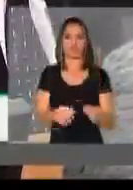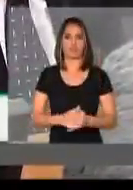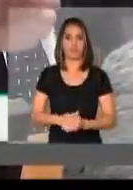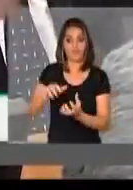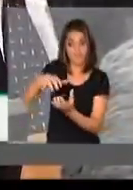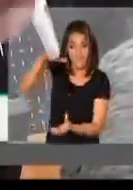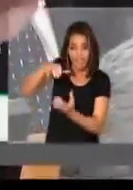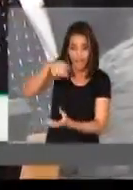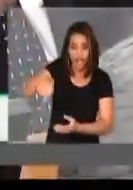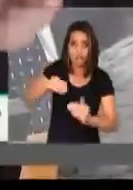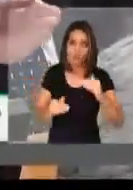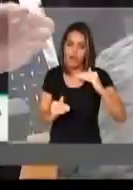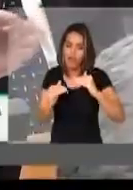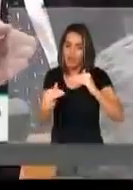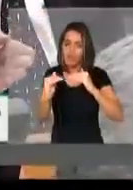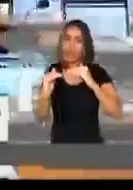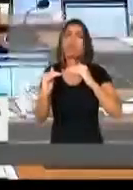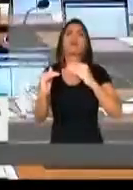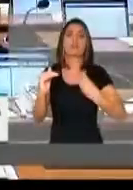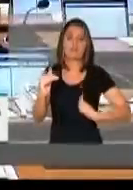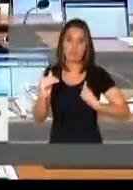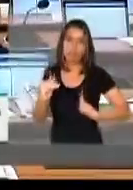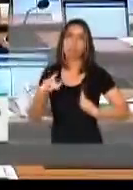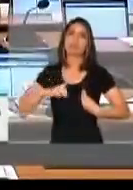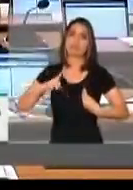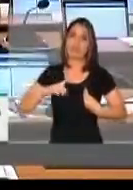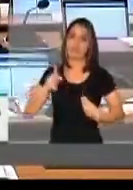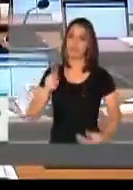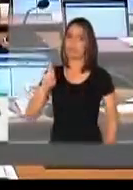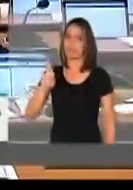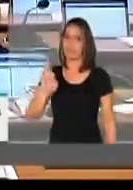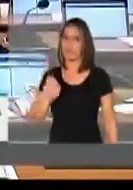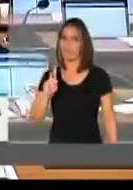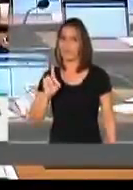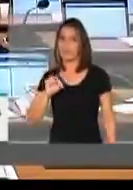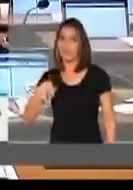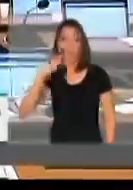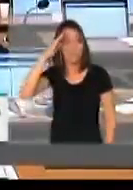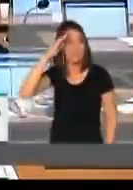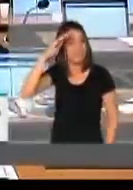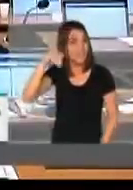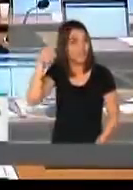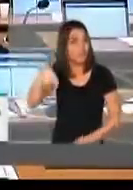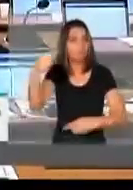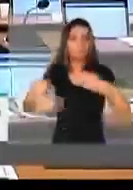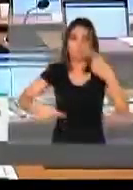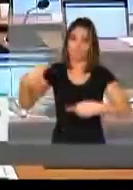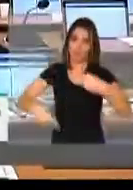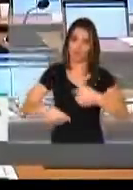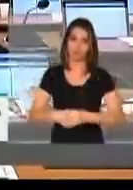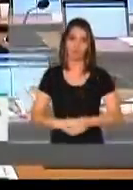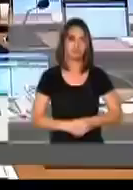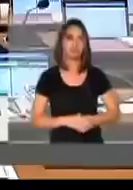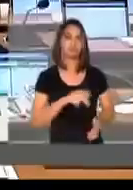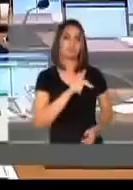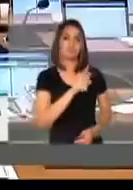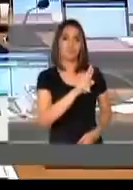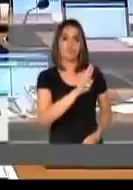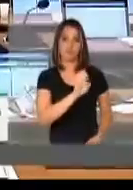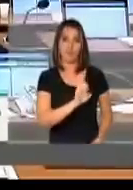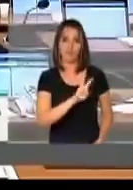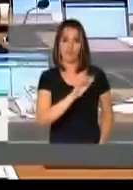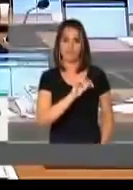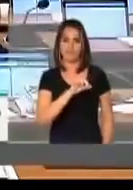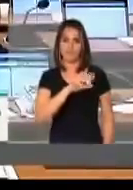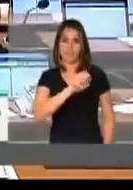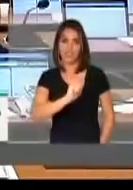os idosos porque existe previdência social. Isso tem que estar no centro do debate. Querer acabar com a Previdência